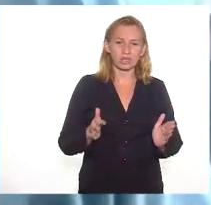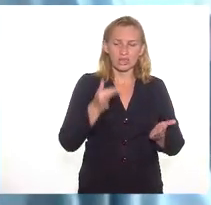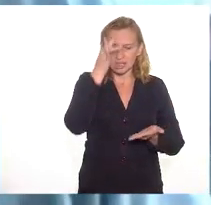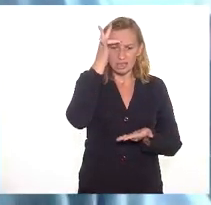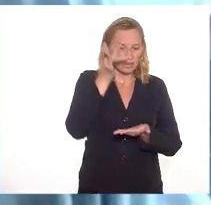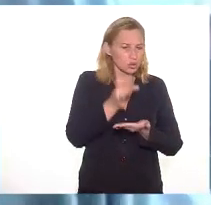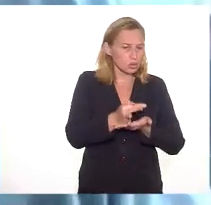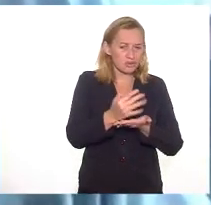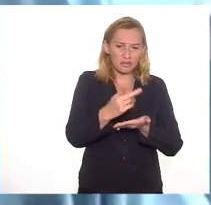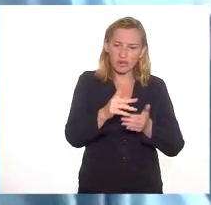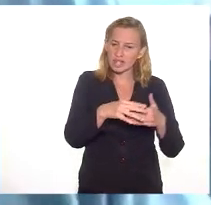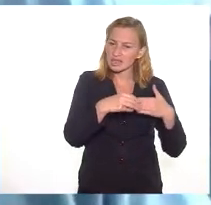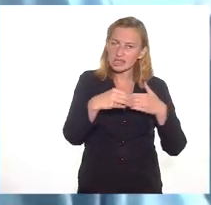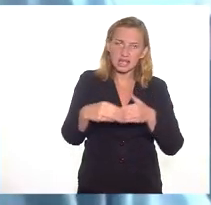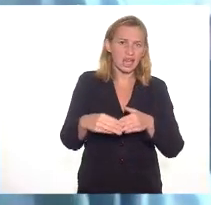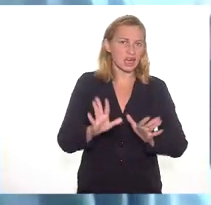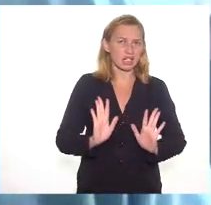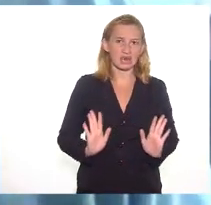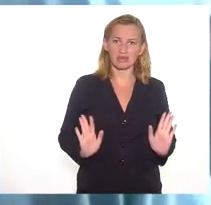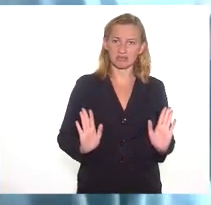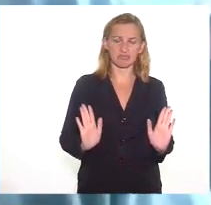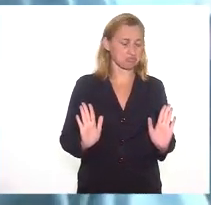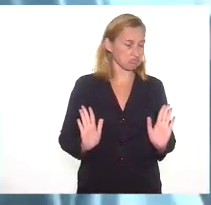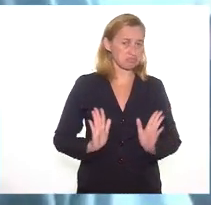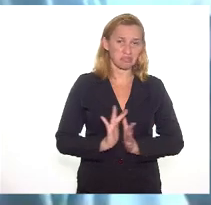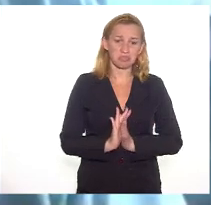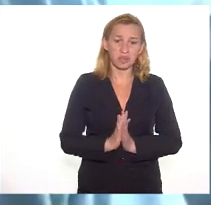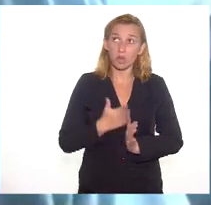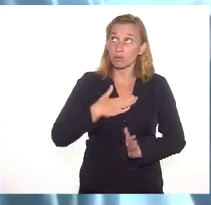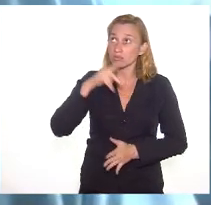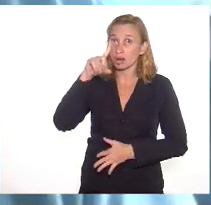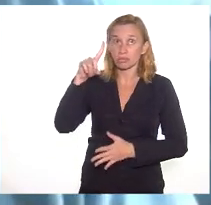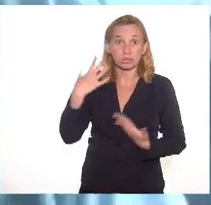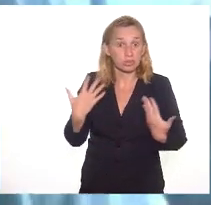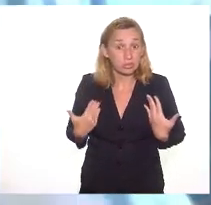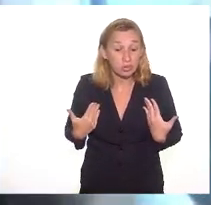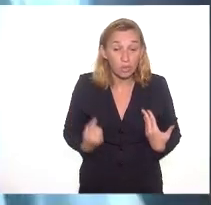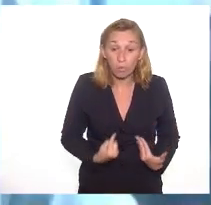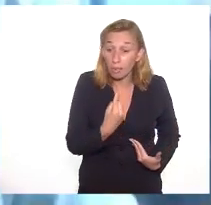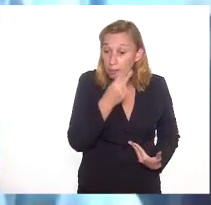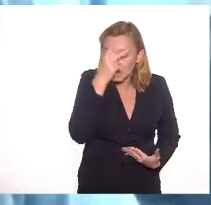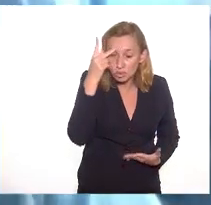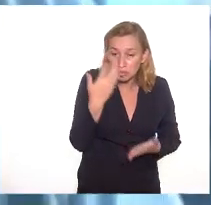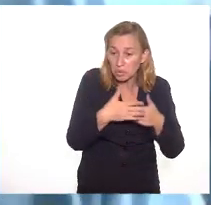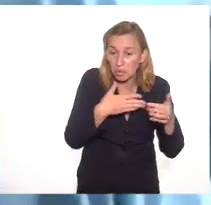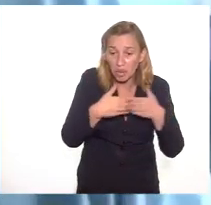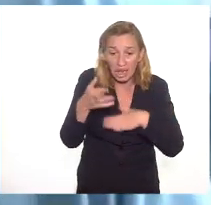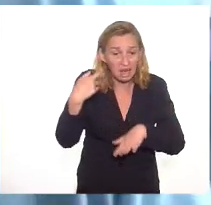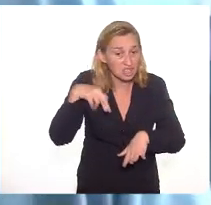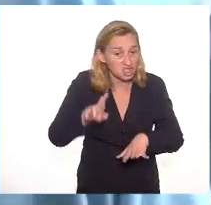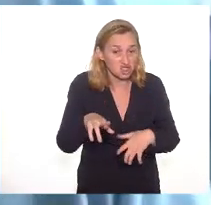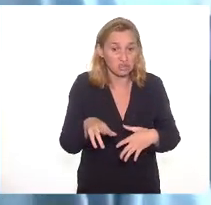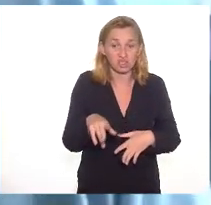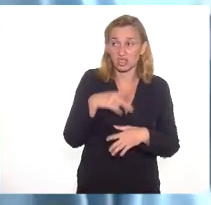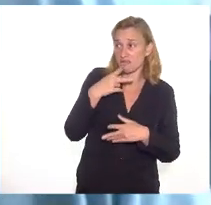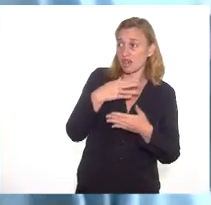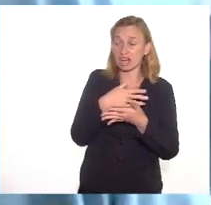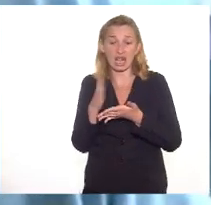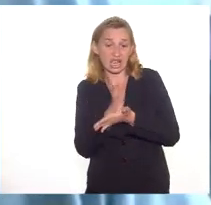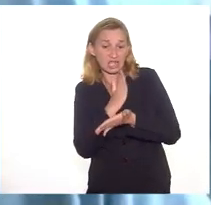para exercer a sua espiritualidade, a sua fé. Meu Deus do céu, uma pessoa de qualquer religião. Claro, a gente fala muitas vezes